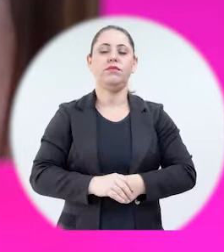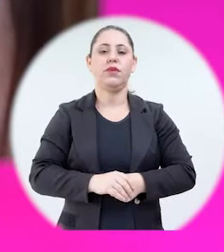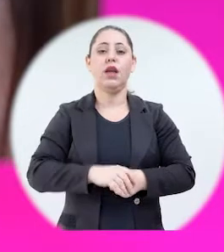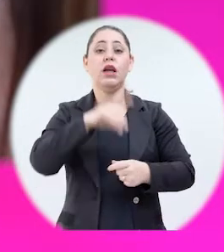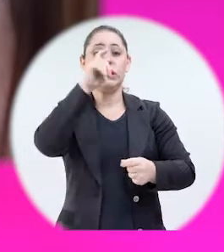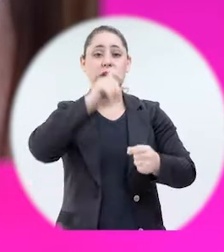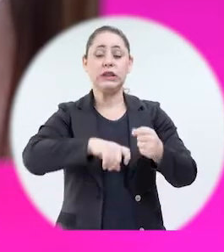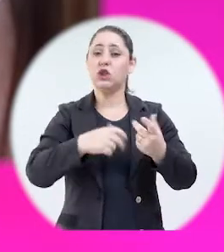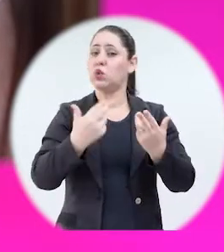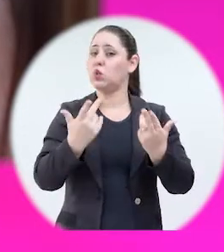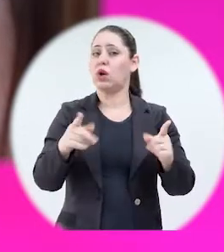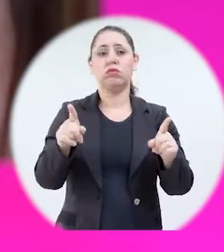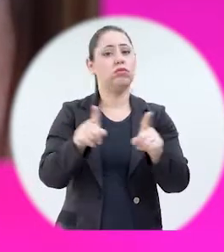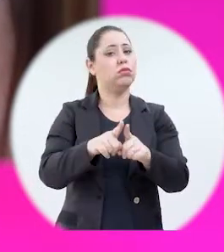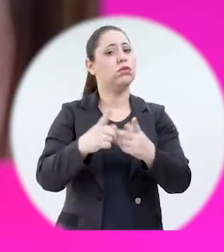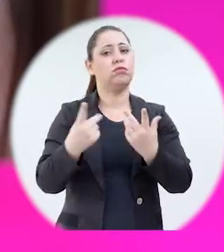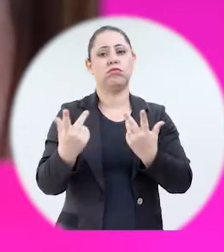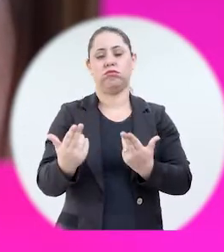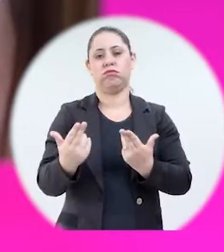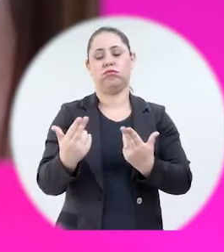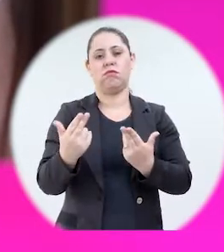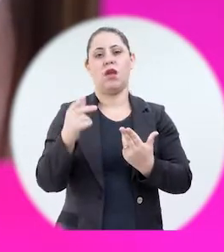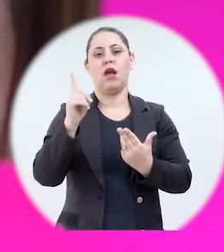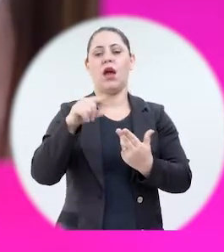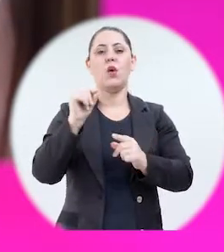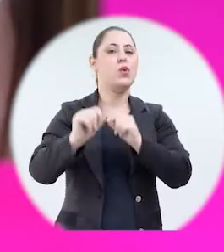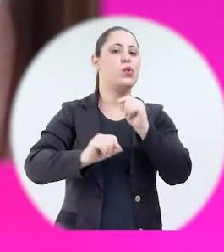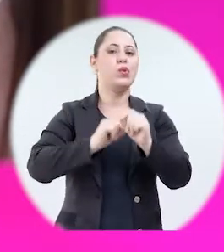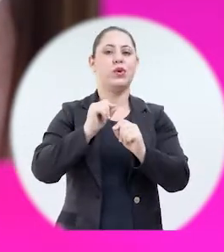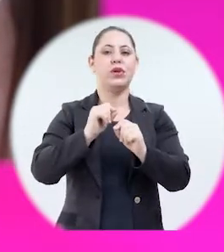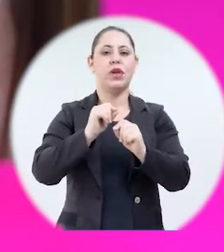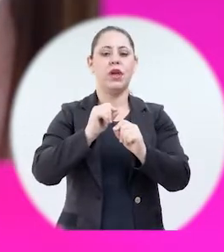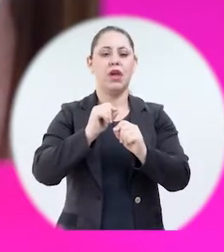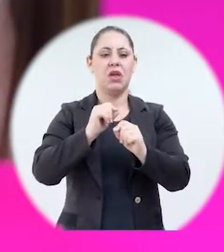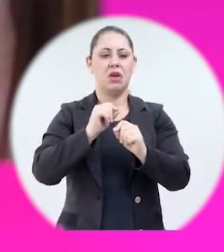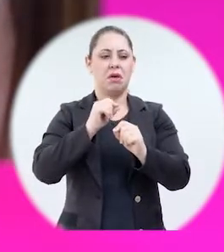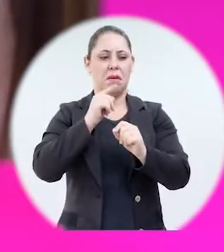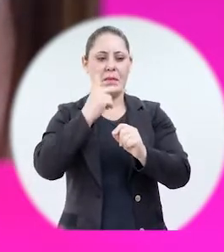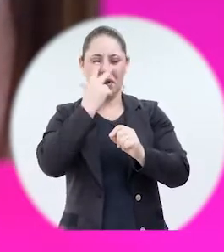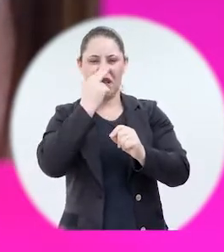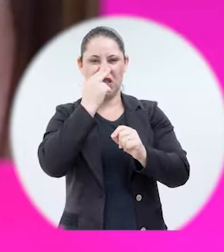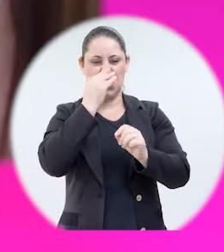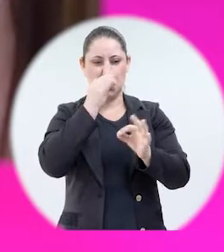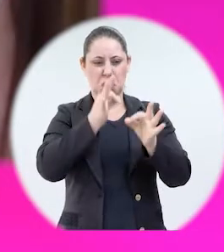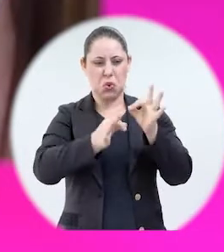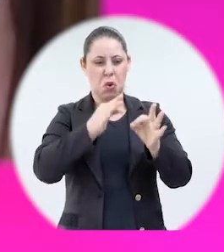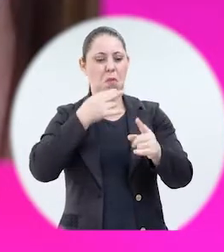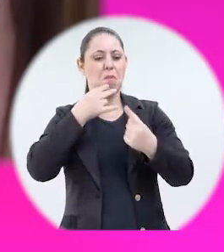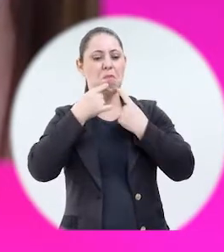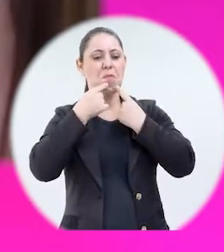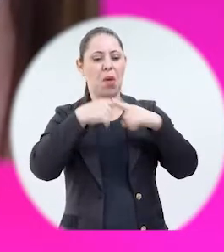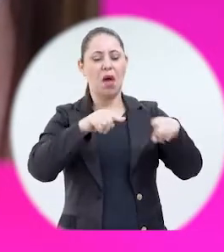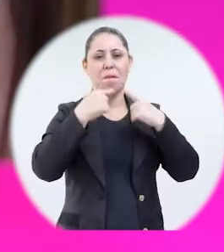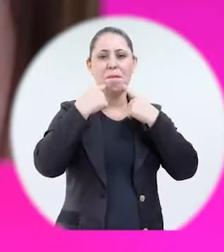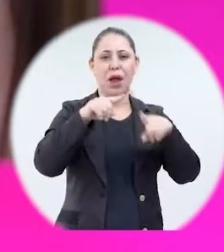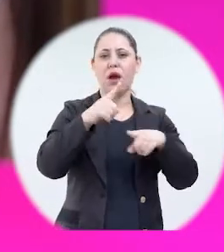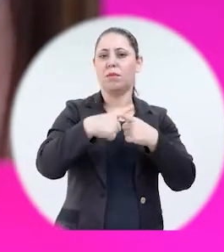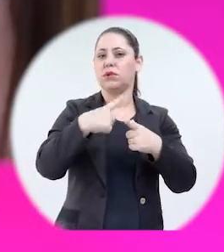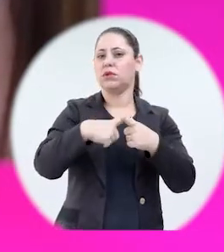violência sexual é a mesma coisa. A violência sexual, ela também tem a ver com essa subjugação da mulher, né? Com o fato de